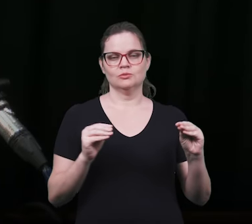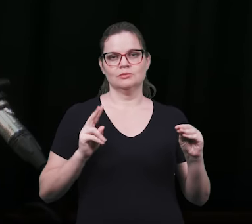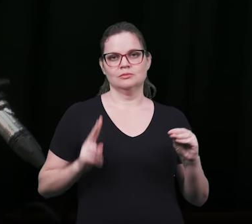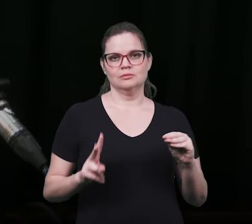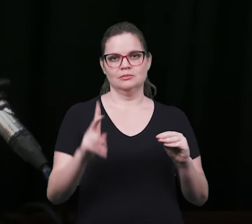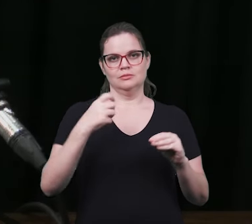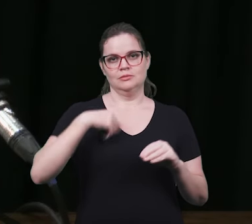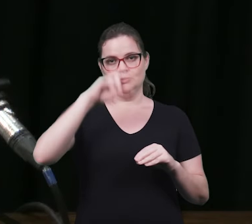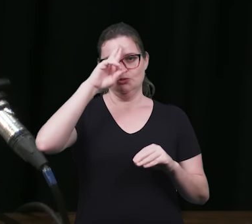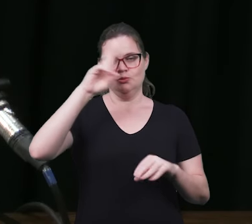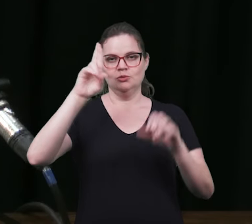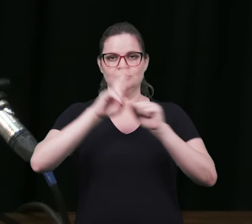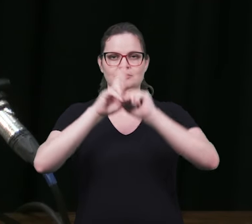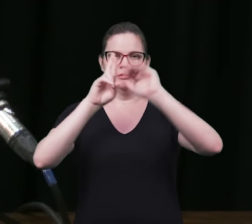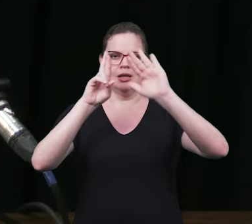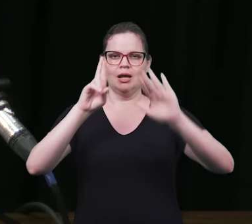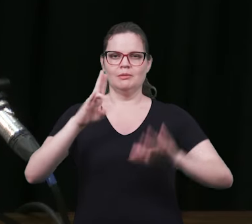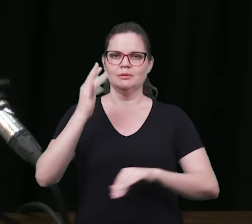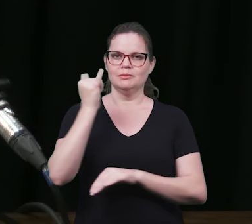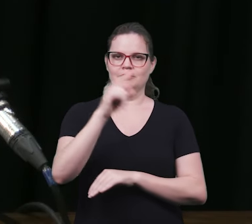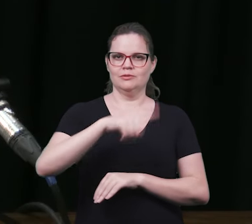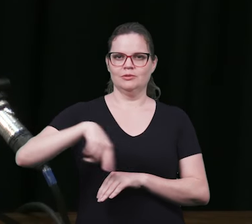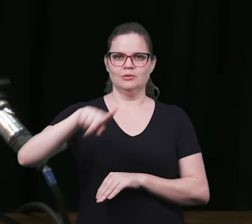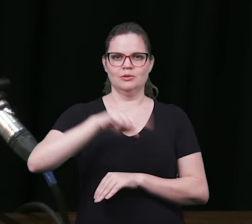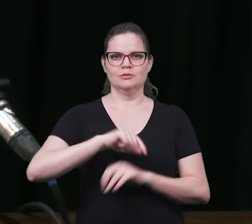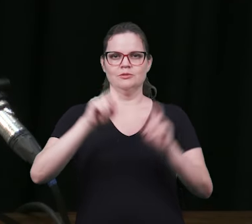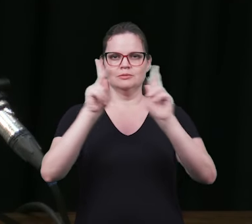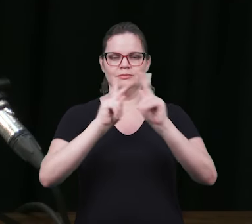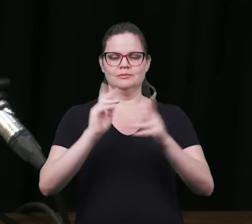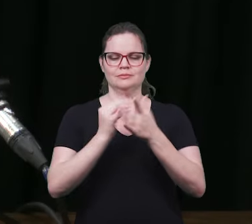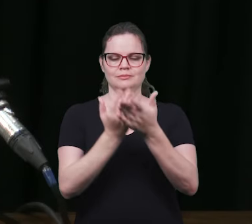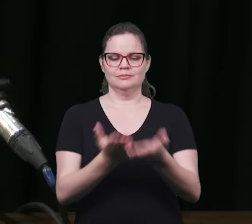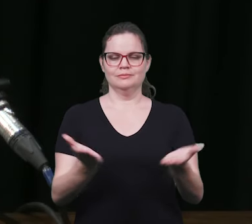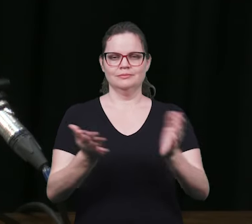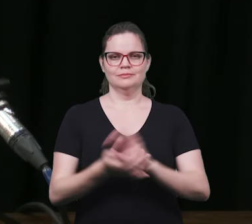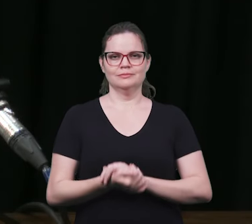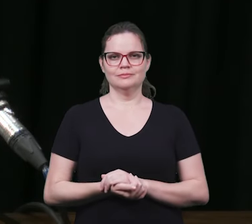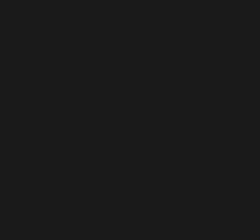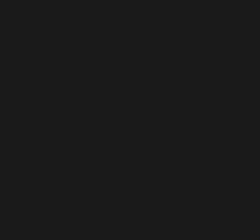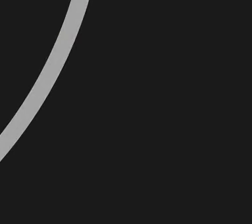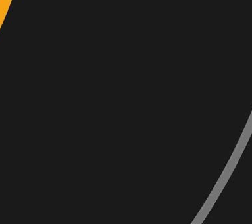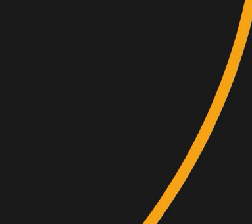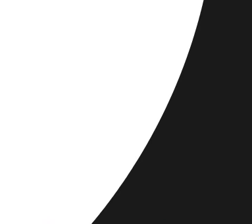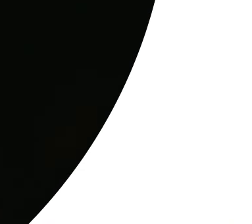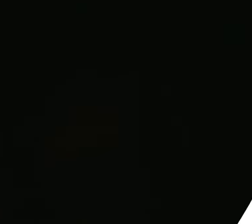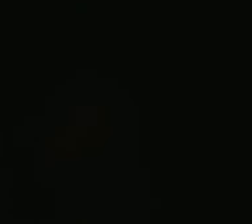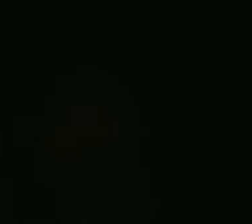o Senhor tem uma boa palavra para todos nós. A todos a paz do Senhor Jesus.